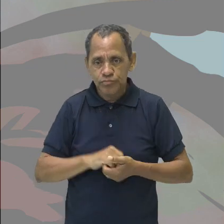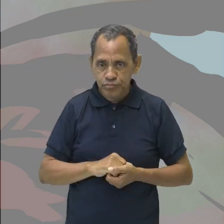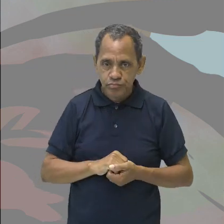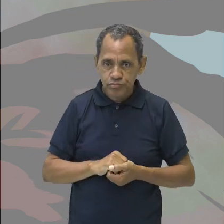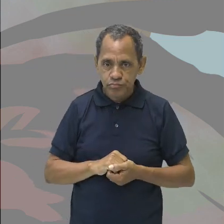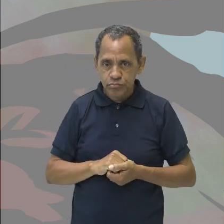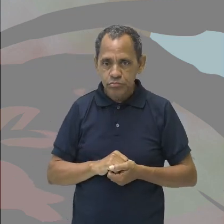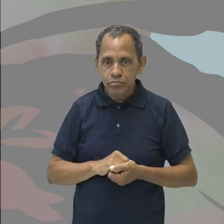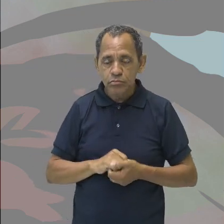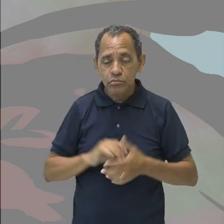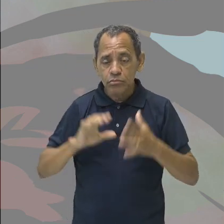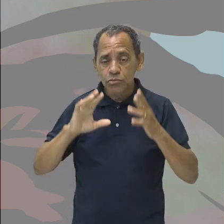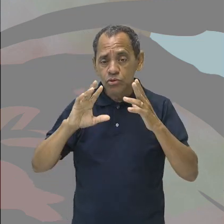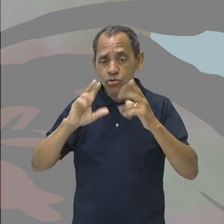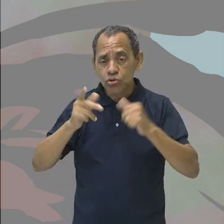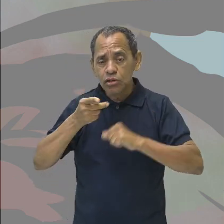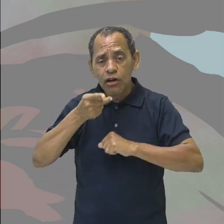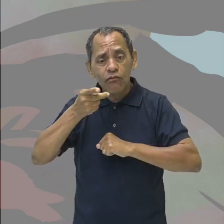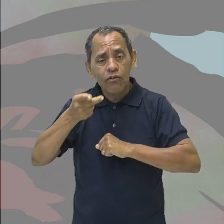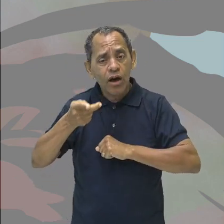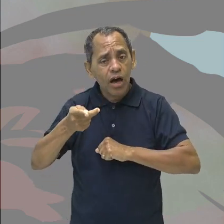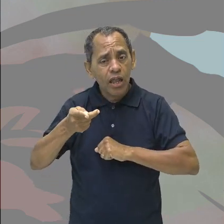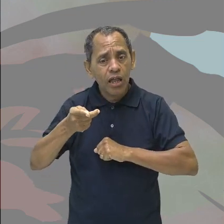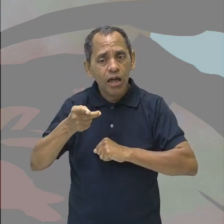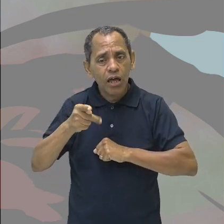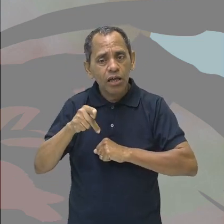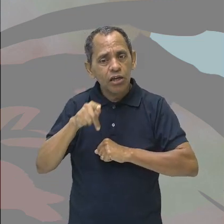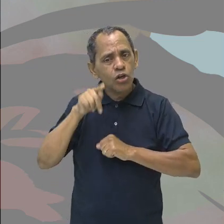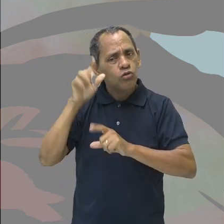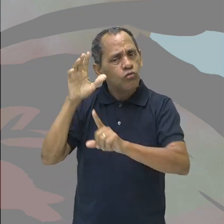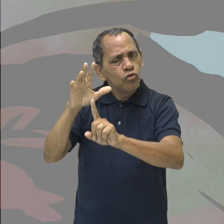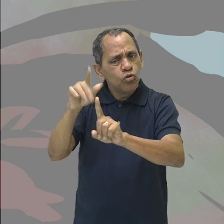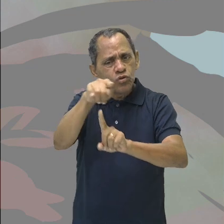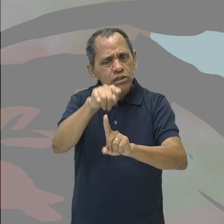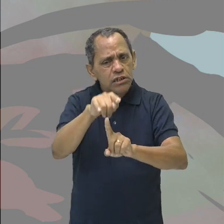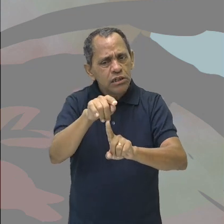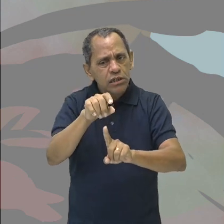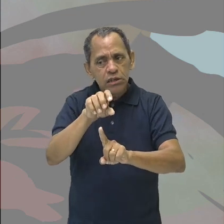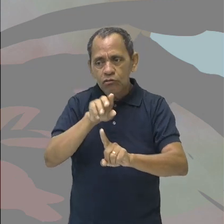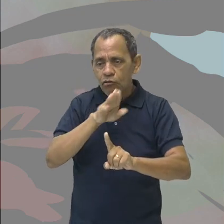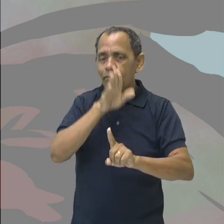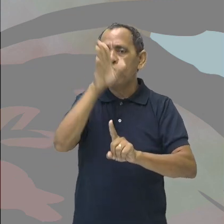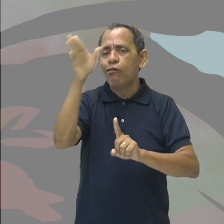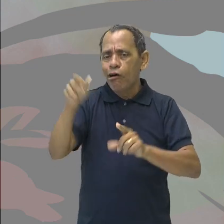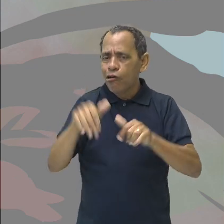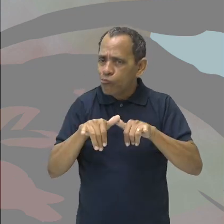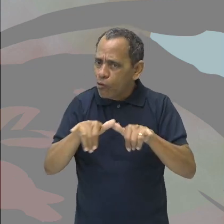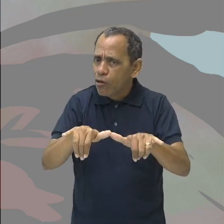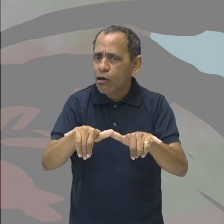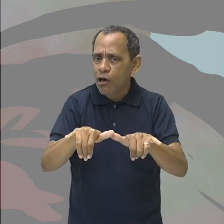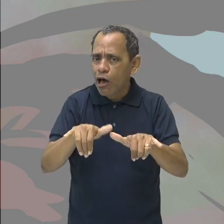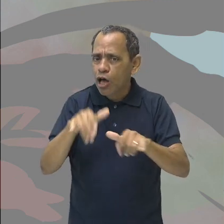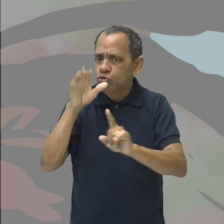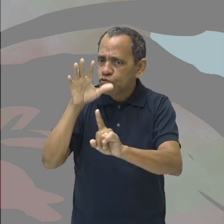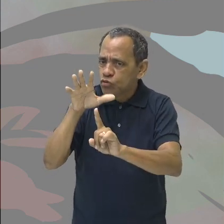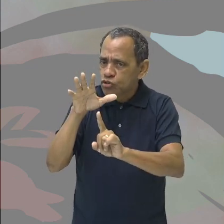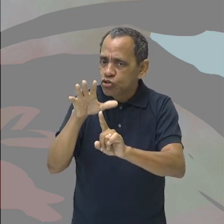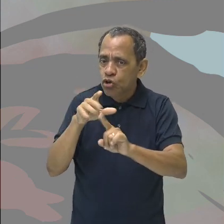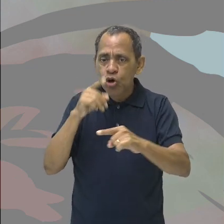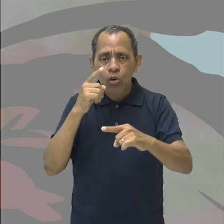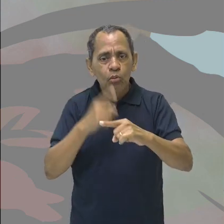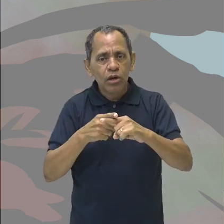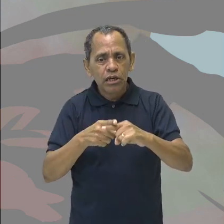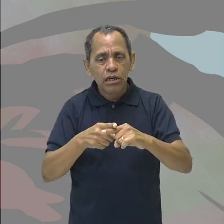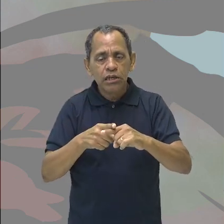fala não lhe comoveu para pensar quando for comprar alguma coisa no supermercado, talvez porque você ainda não tenha visto